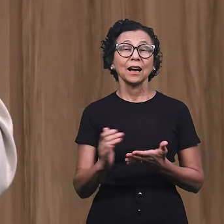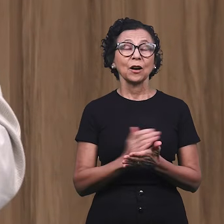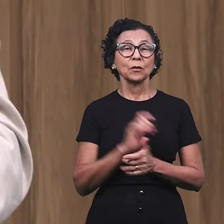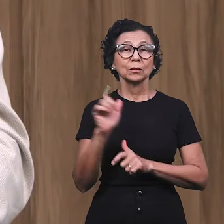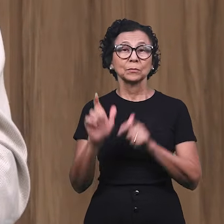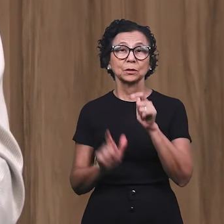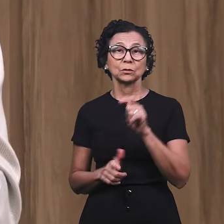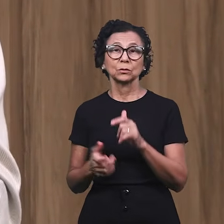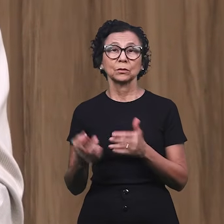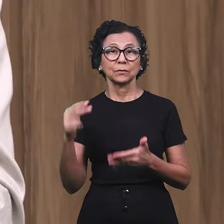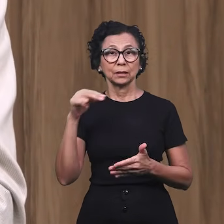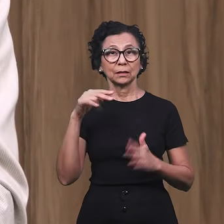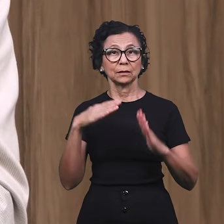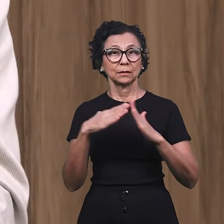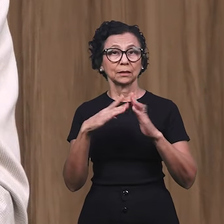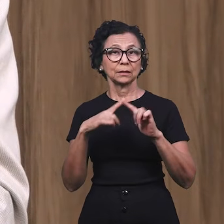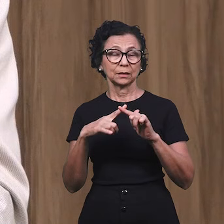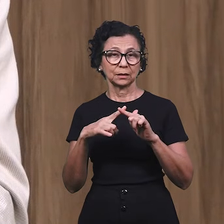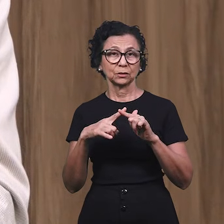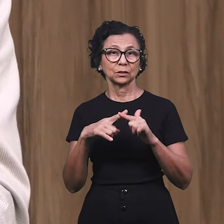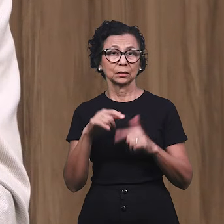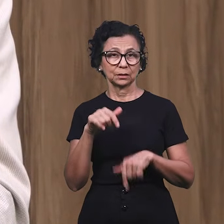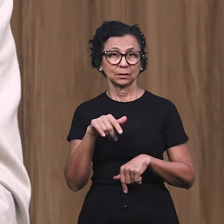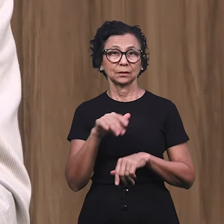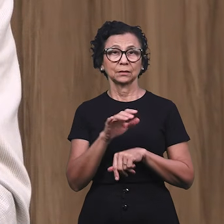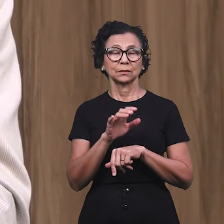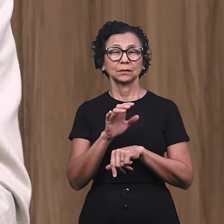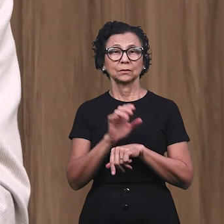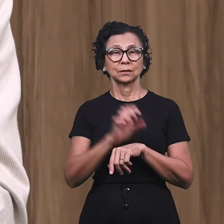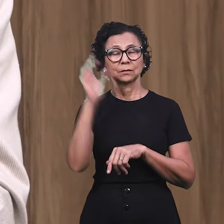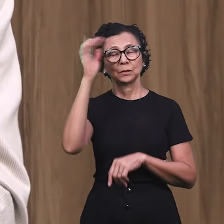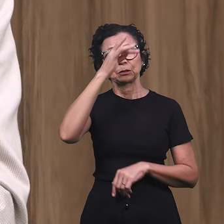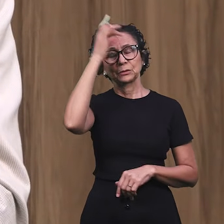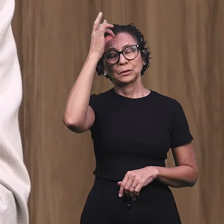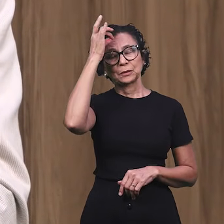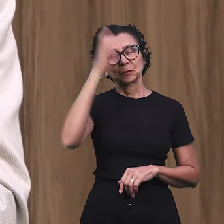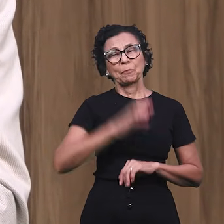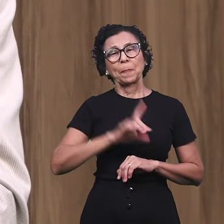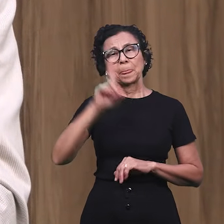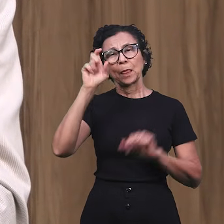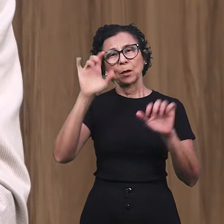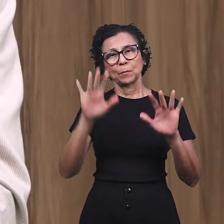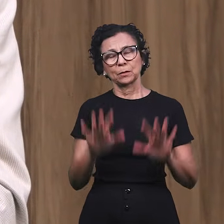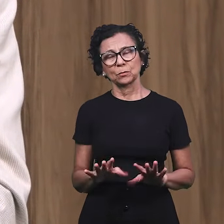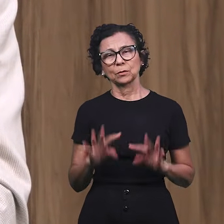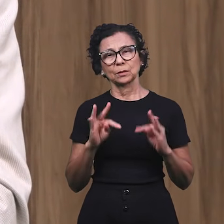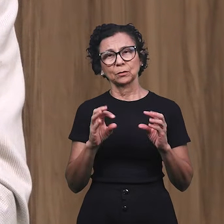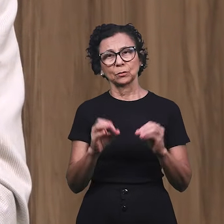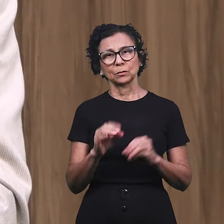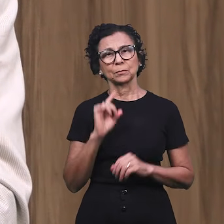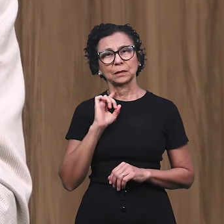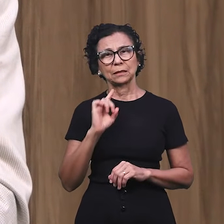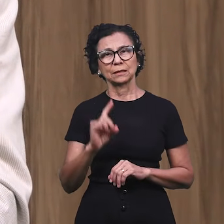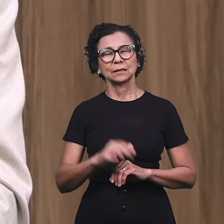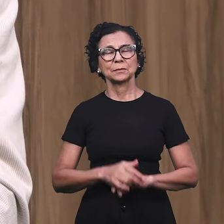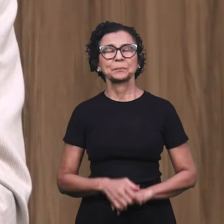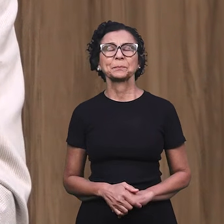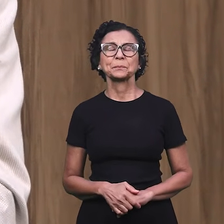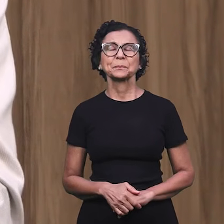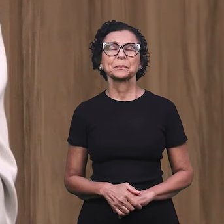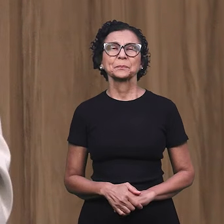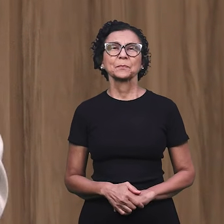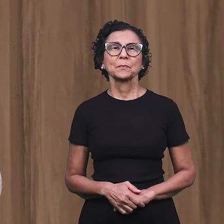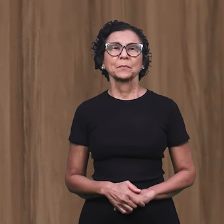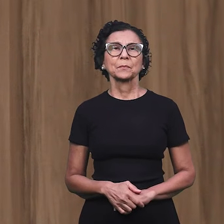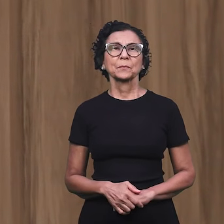alguns até estiveram aqui na igreja conosco. Que o Senhor possa abençoar muito aí as igrejas e os irmãos de Caratinga.